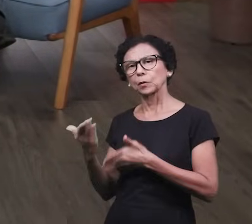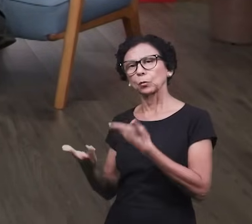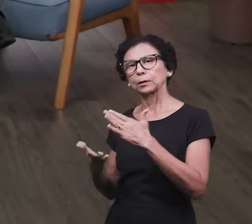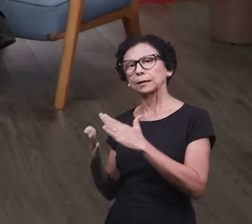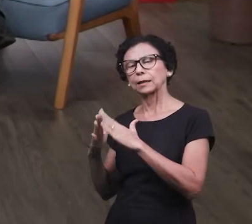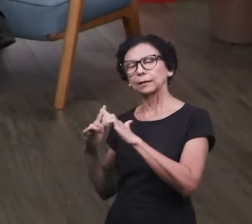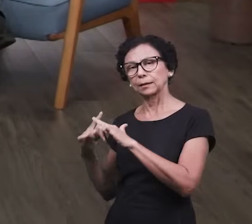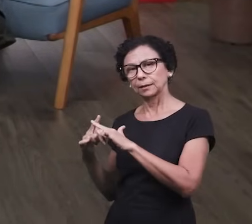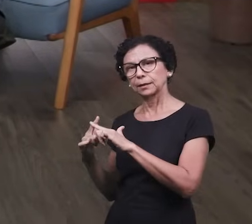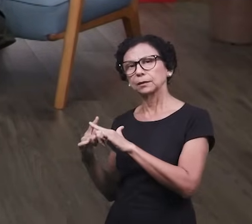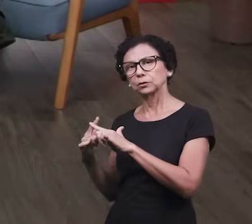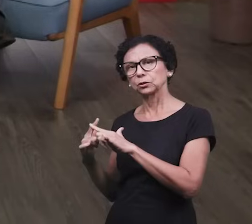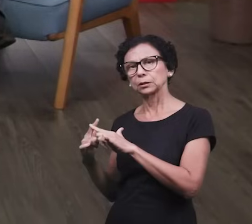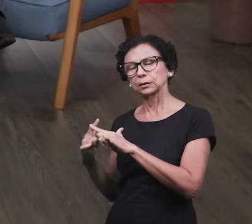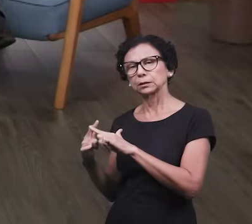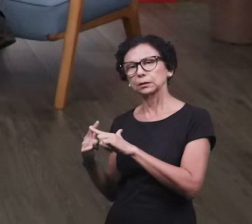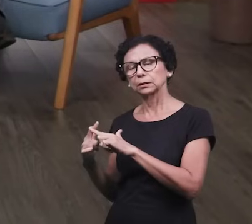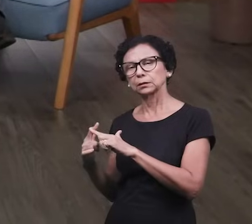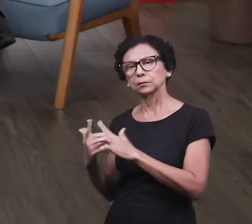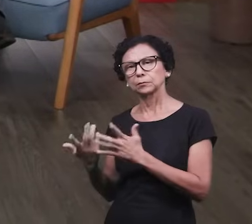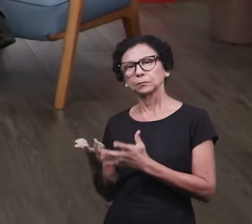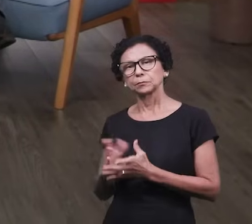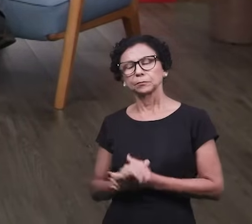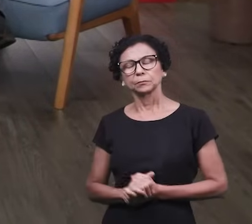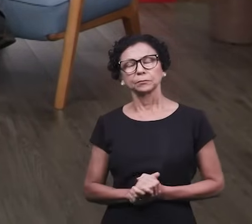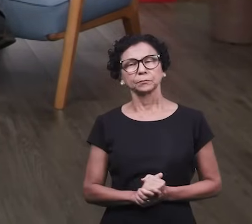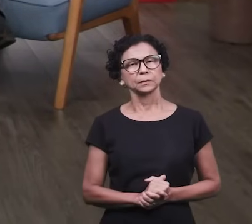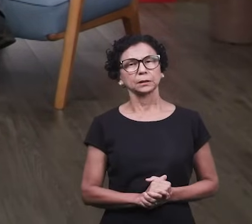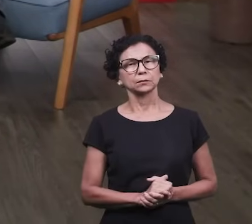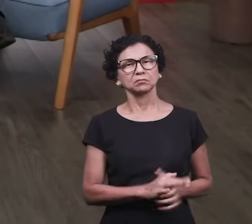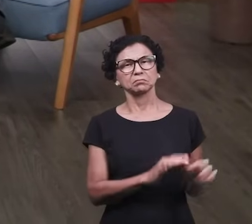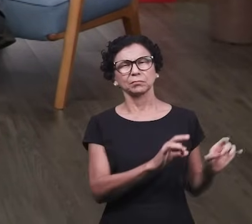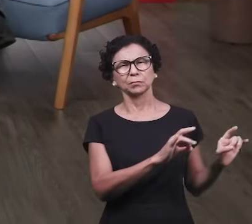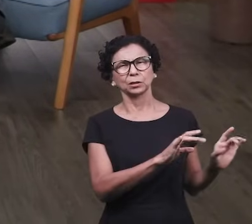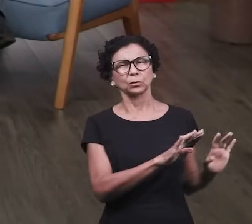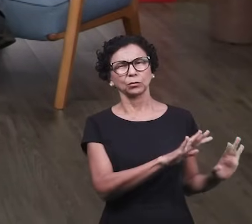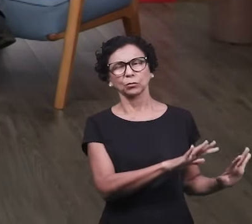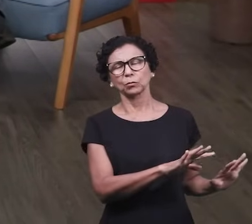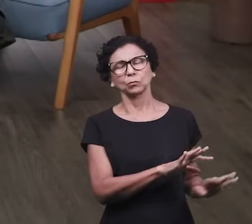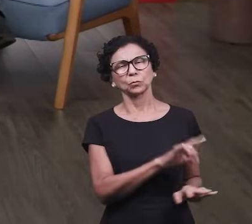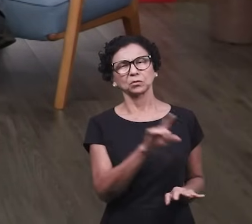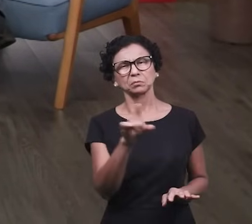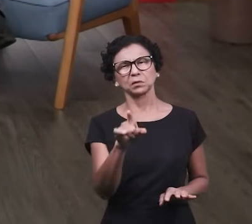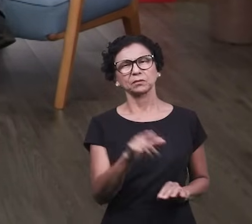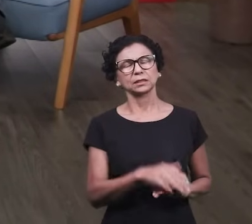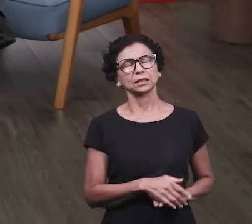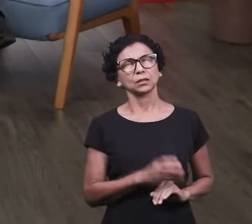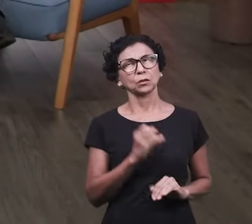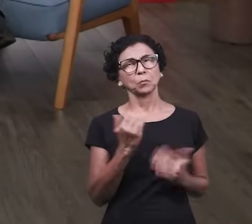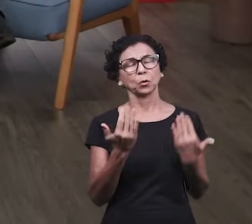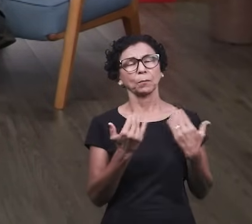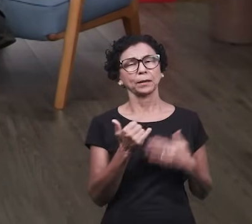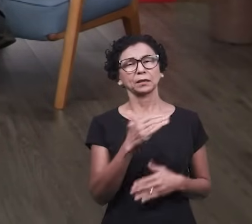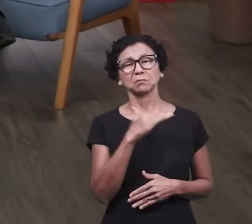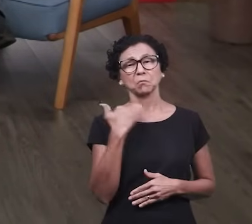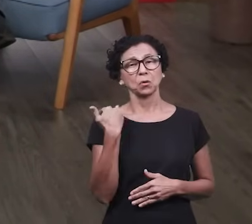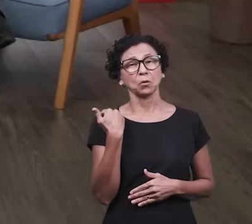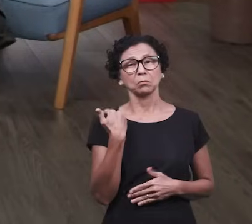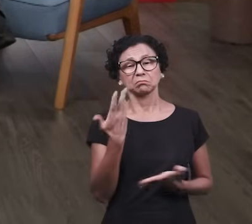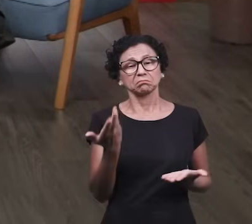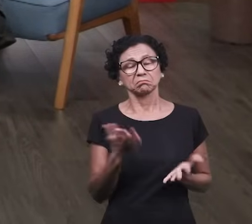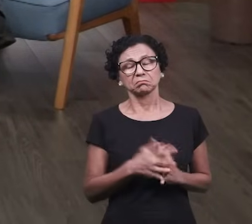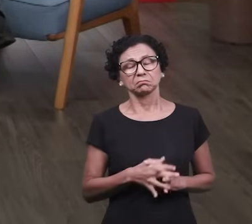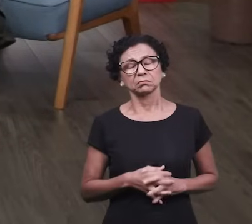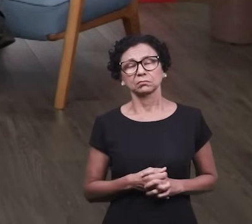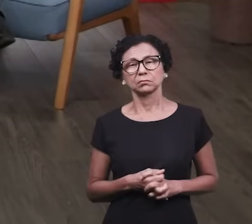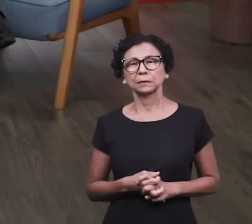Jesus. A gente pode fazer também essa associação com a Claro. ação do Espírito Santo na vida da igreja, uma vez que ela Sem de dúvida. fato